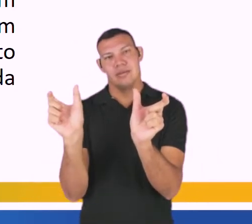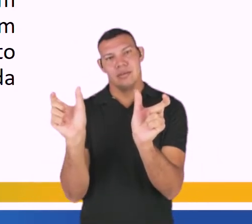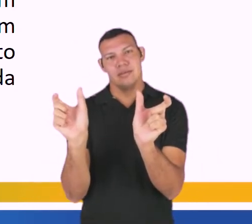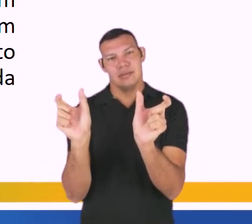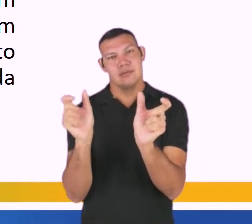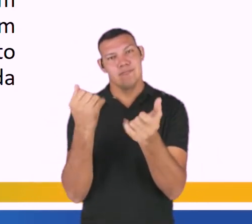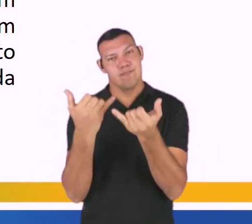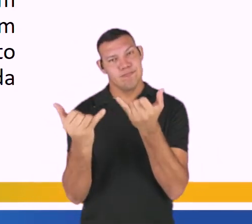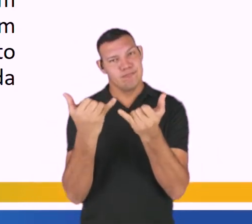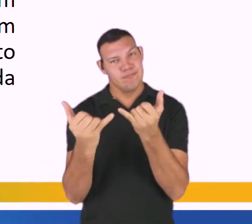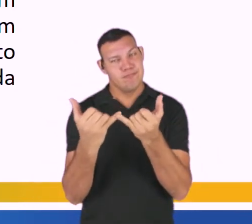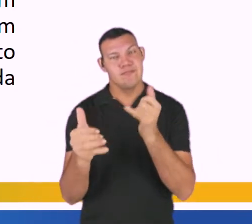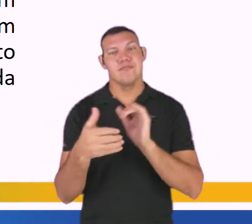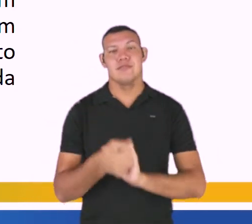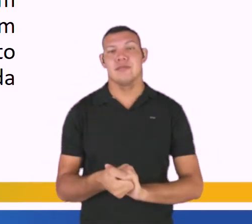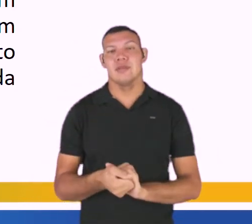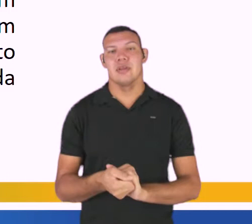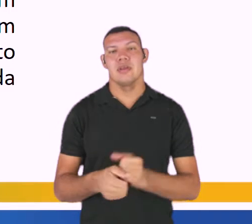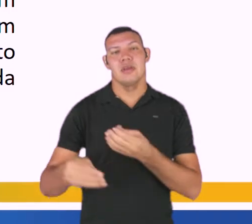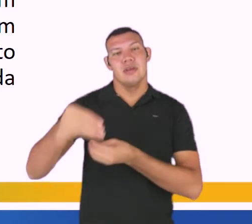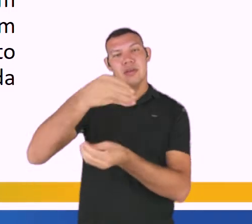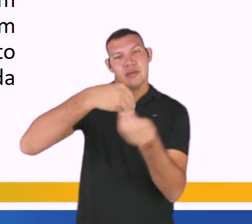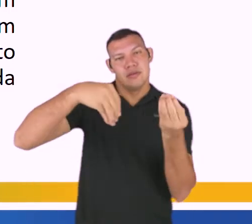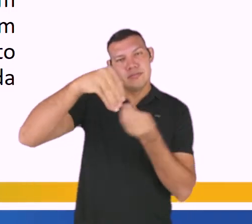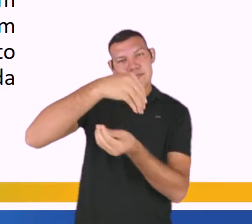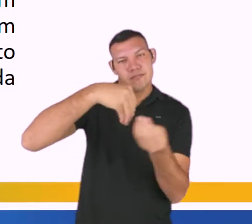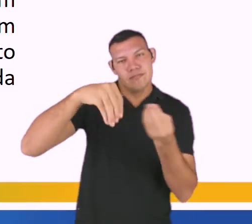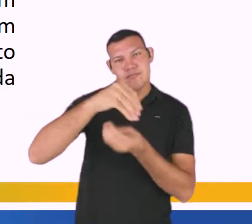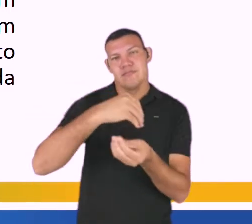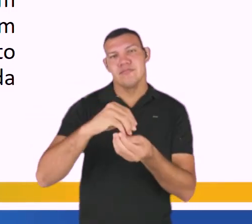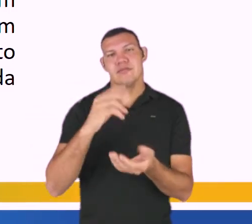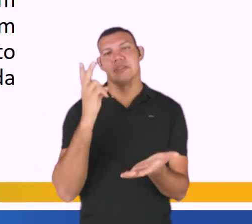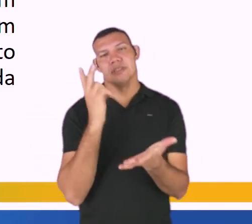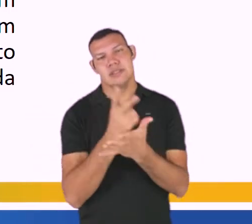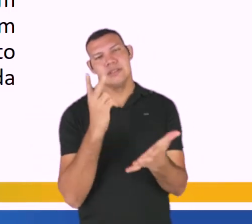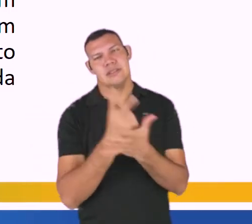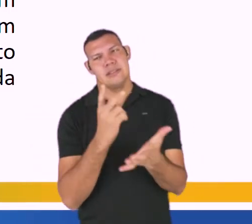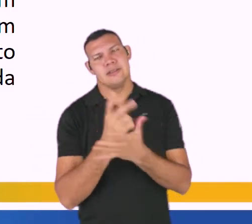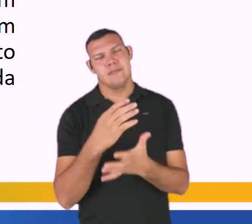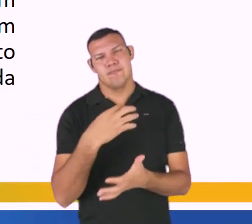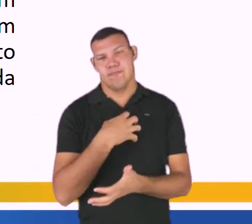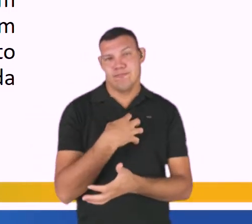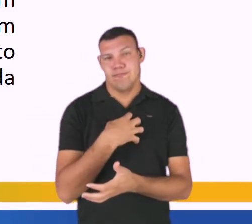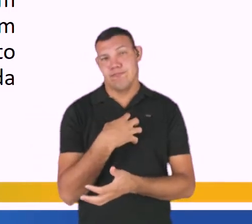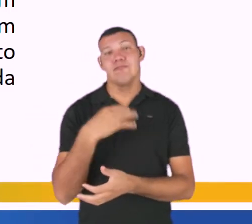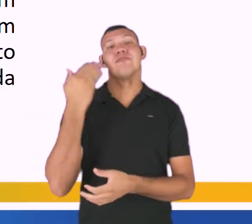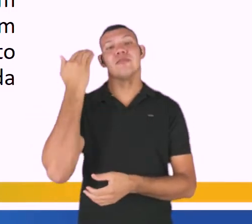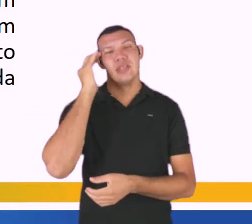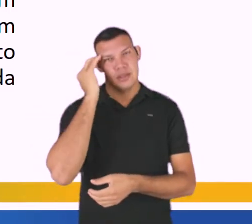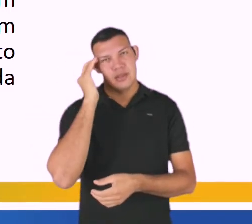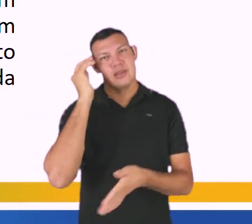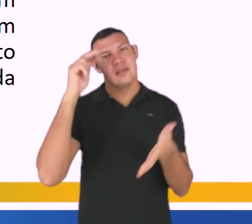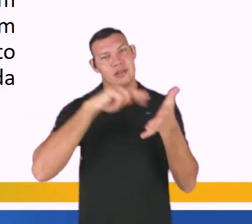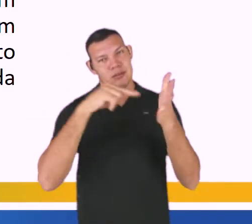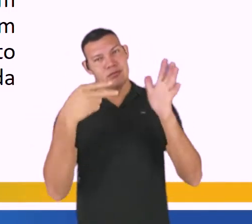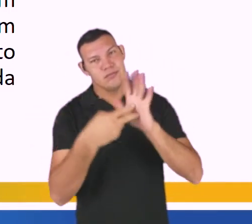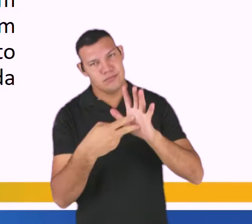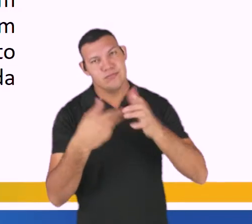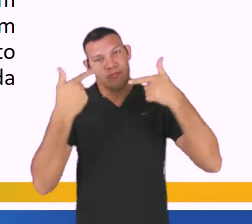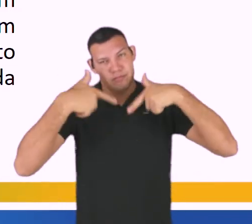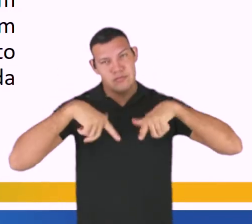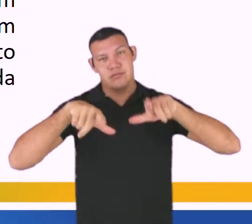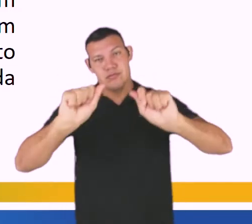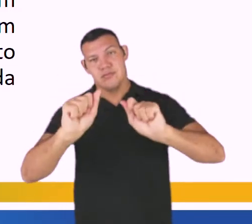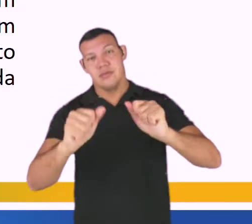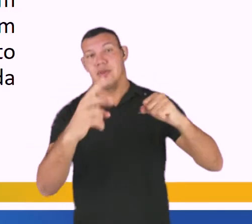linguagem híbrida e mista querem dizer a mesma coisa nesse sentido do entendimento do que significa a linguagem que une